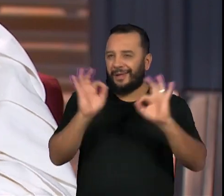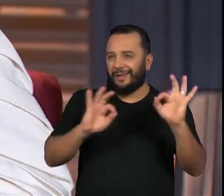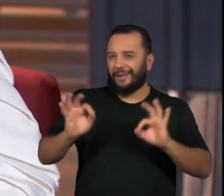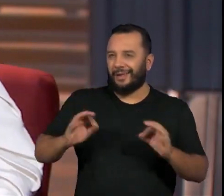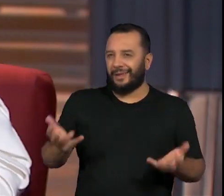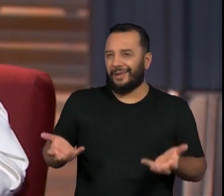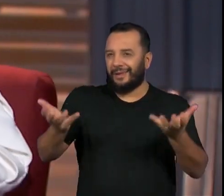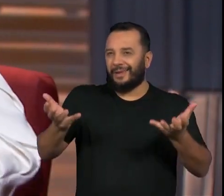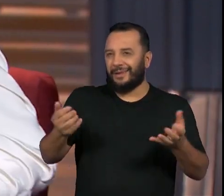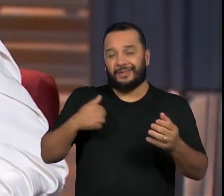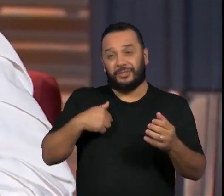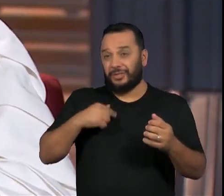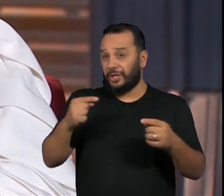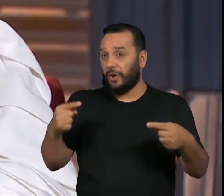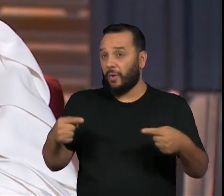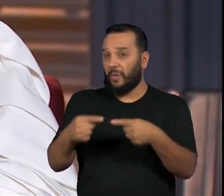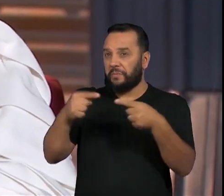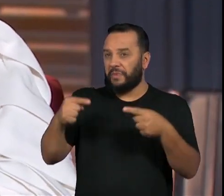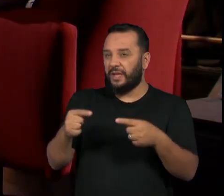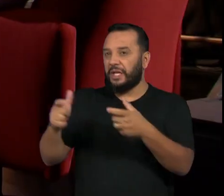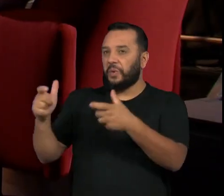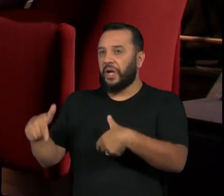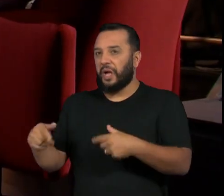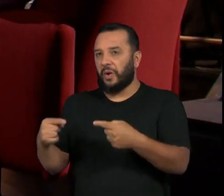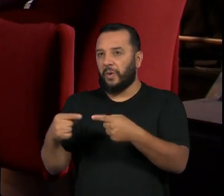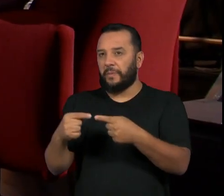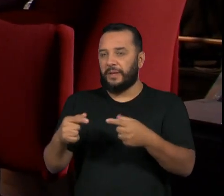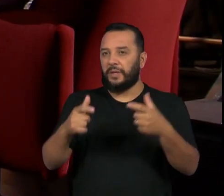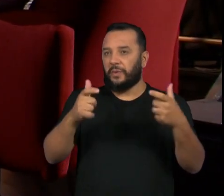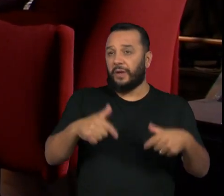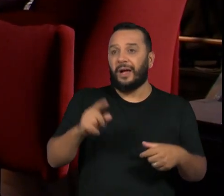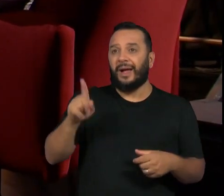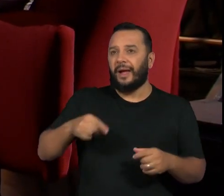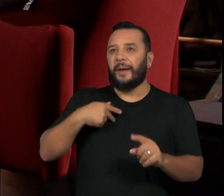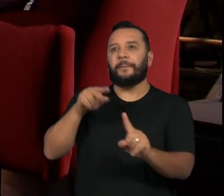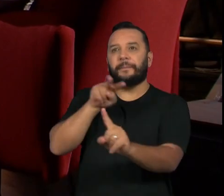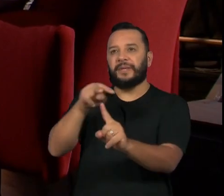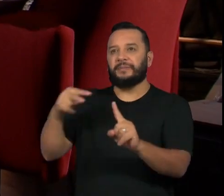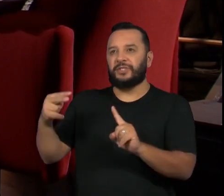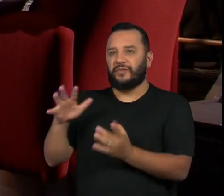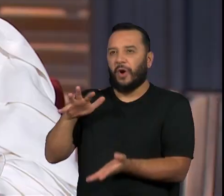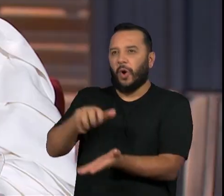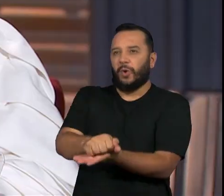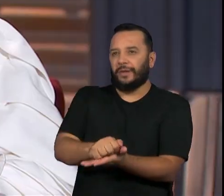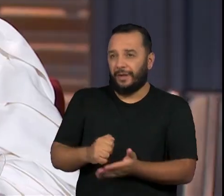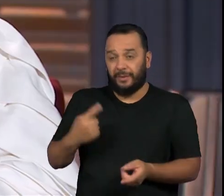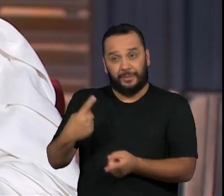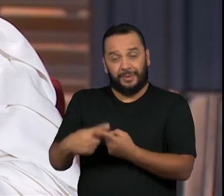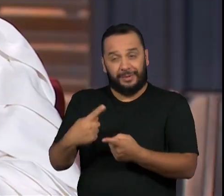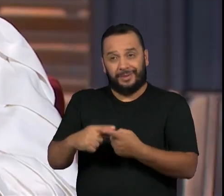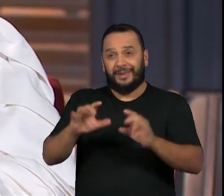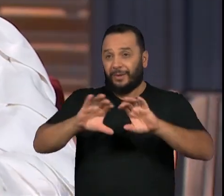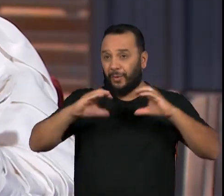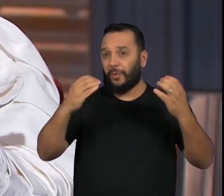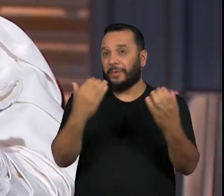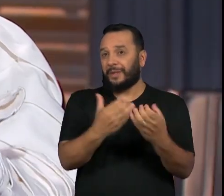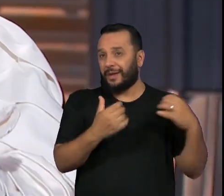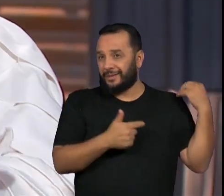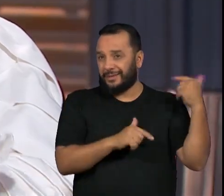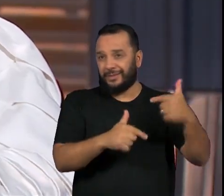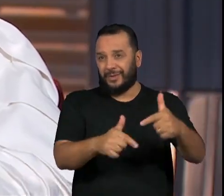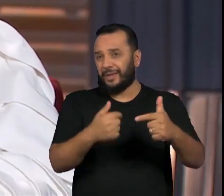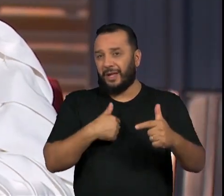é adequado a essa ou aquela ocasião, também é uma perspectiva colonial. Né? Porque as comunidades tradicionais não vão separar